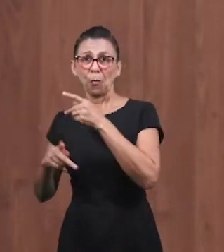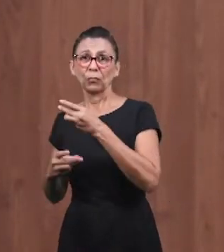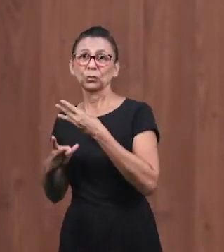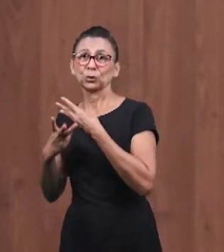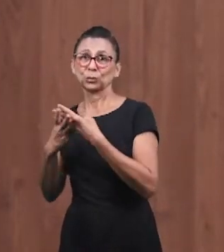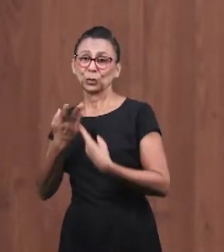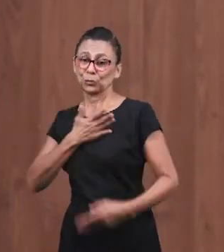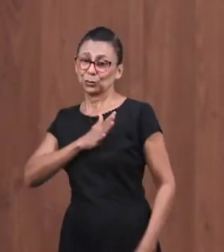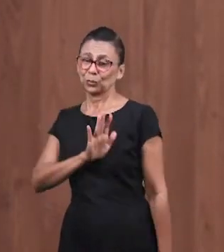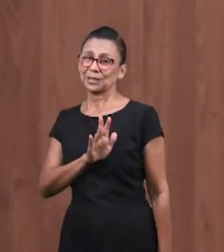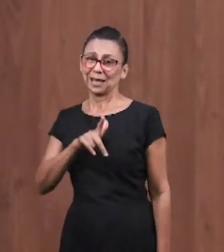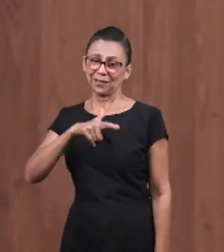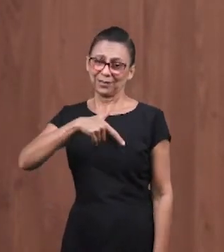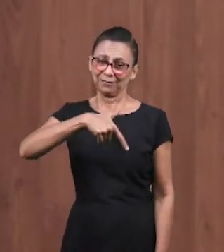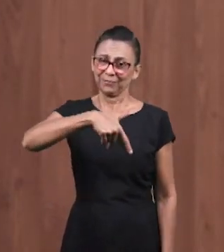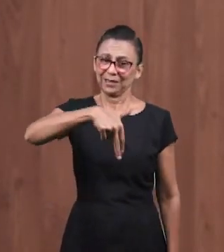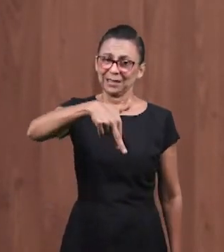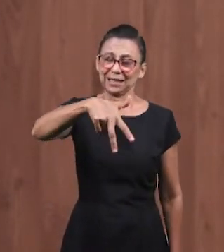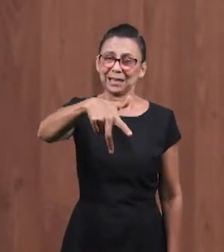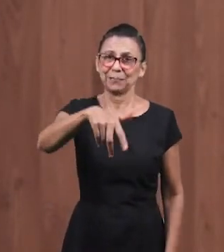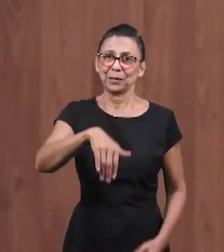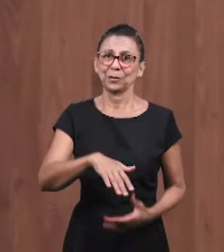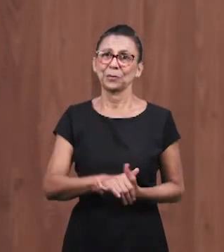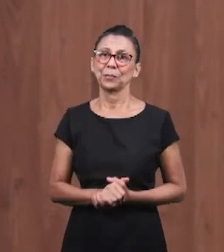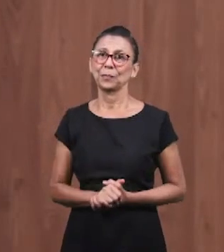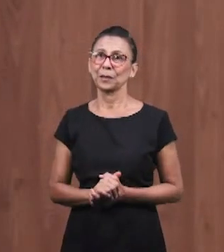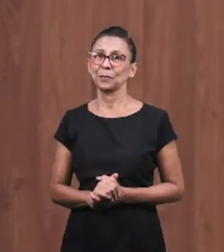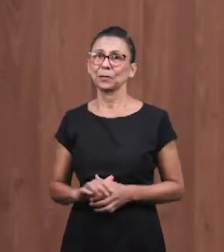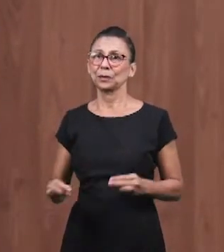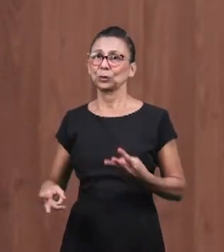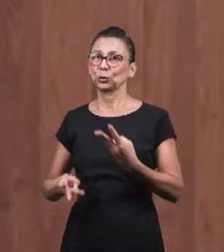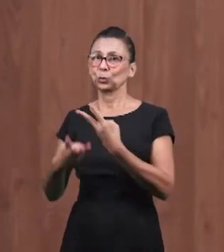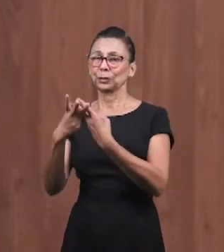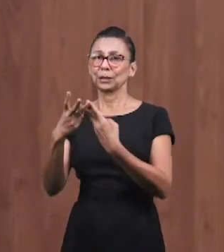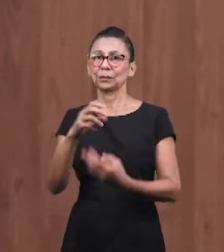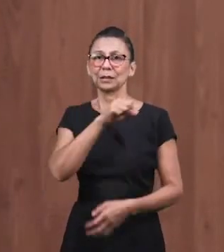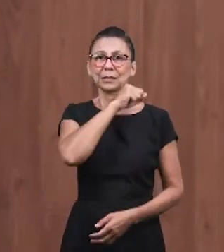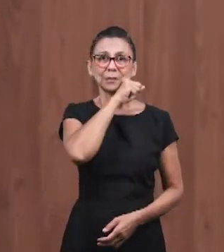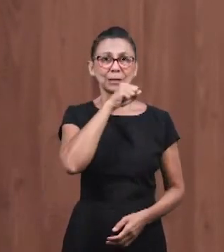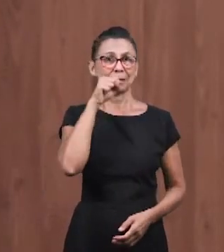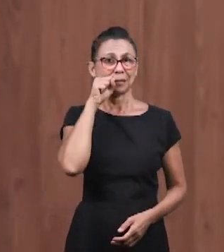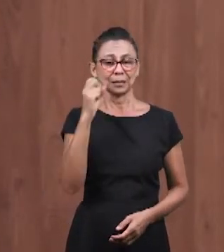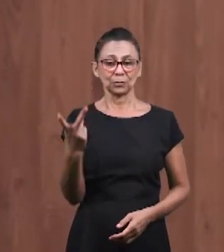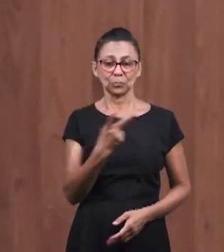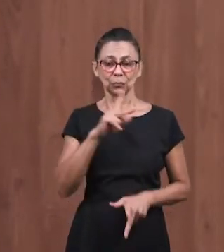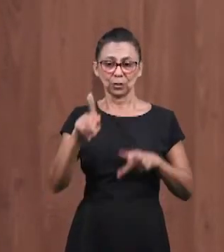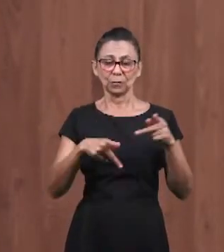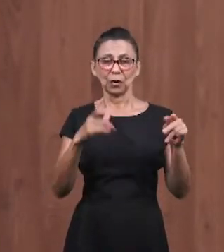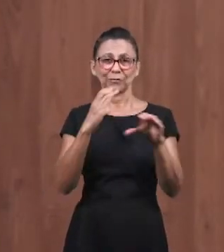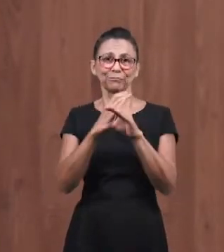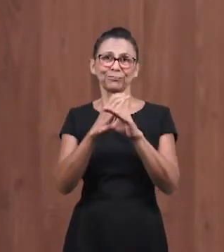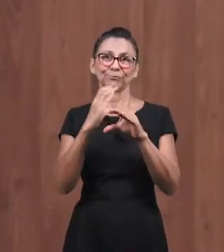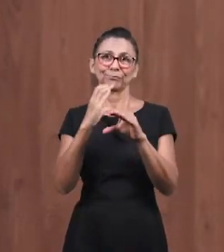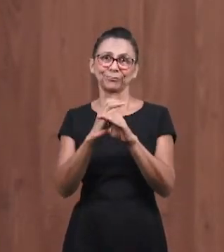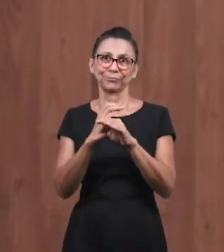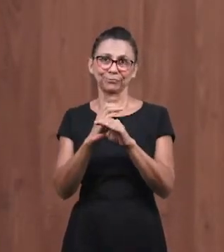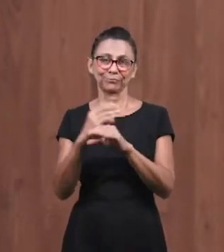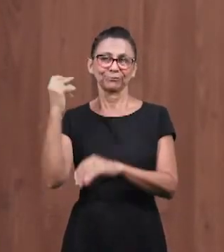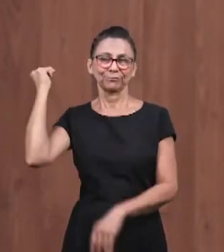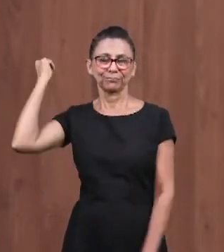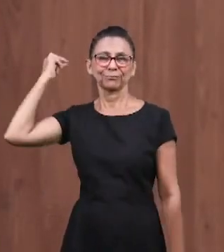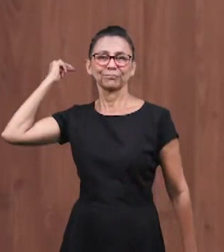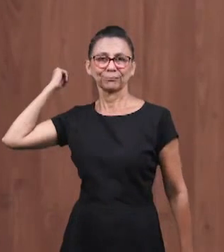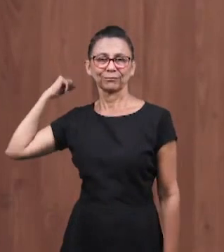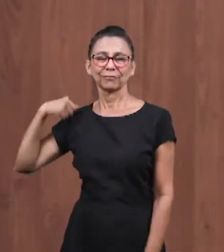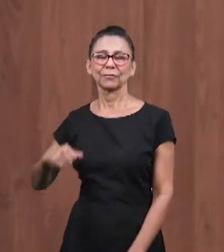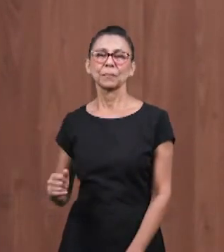muito bem, porque havia uma inimizade entre judeus e samaritanos naqueles dias. Então ela colocou muito